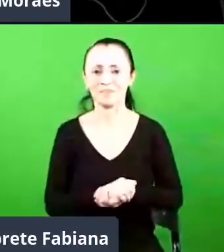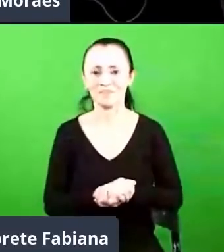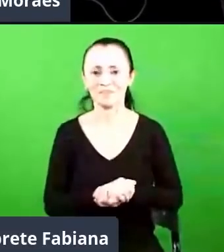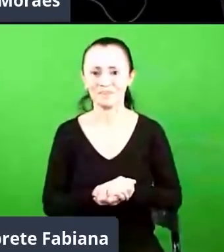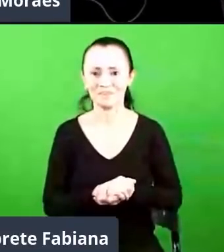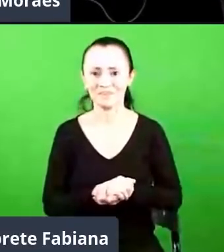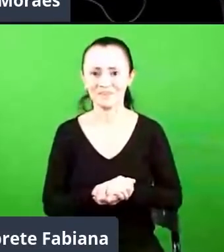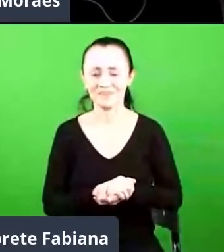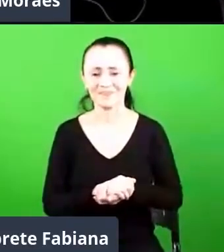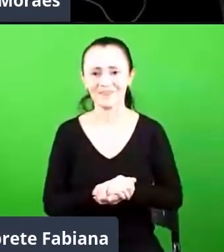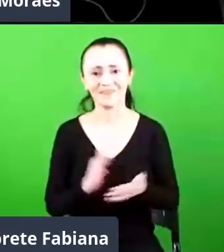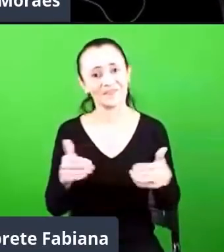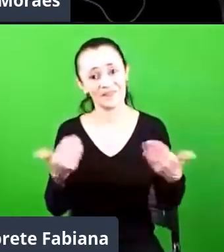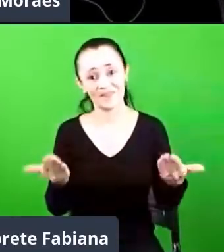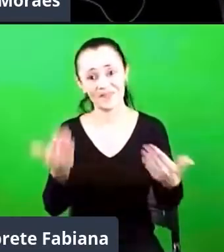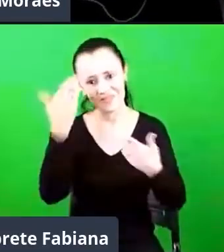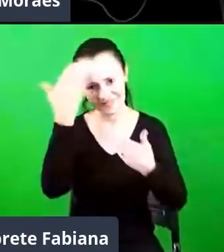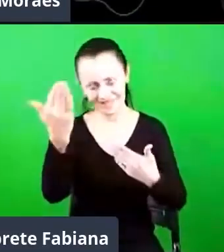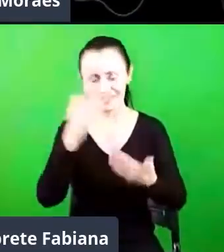Acho que é isso. Muito obrigada.